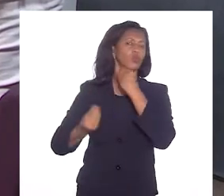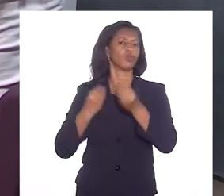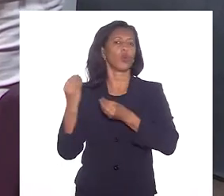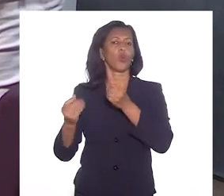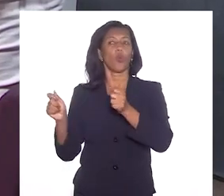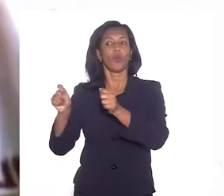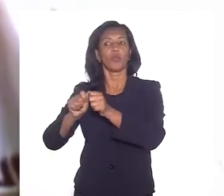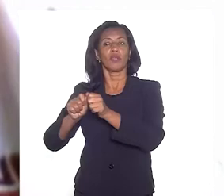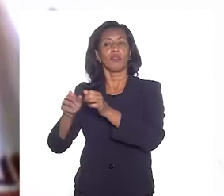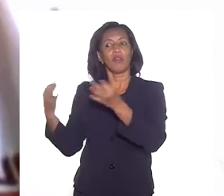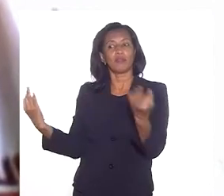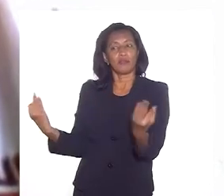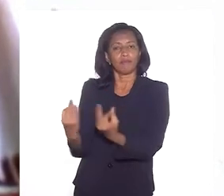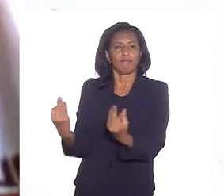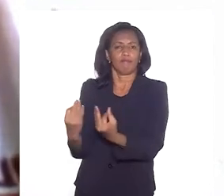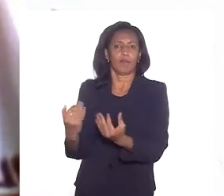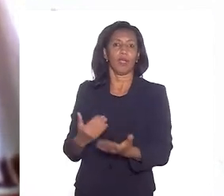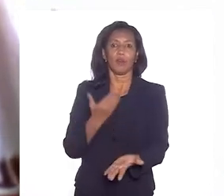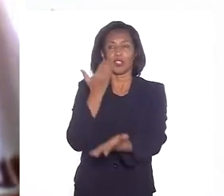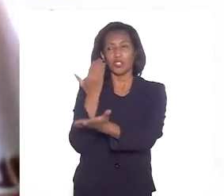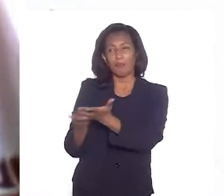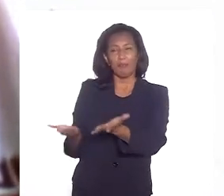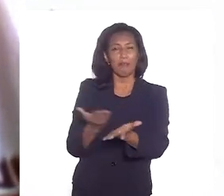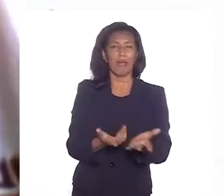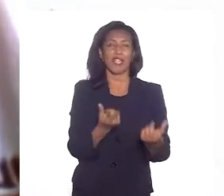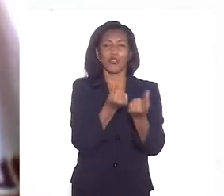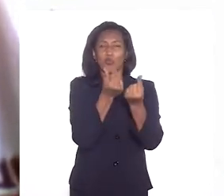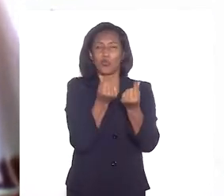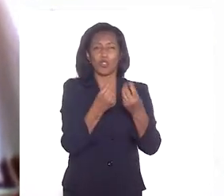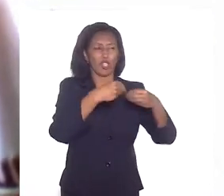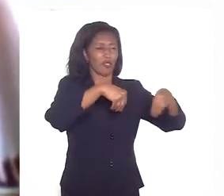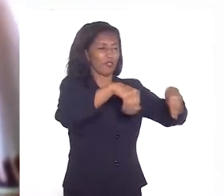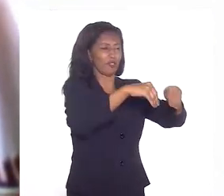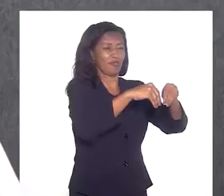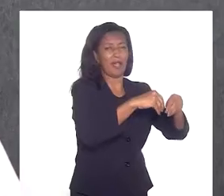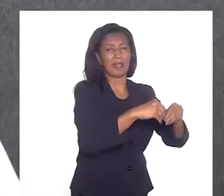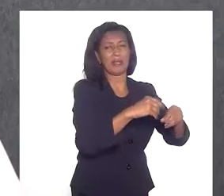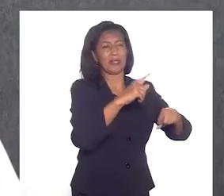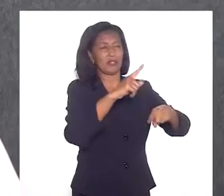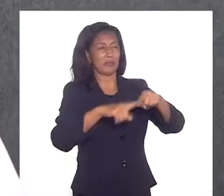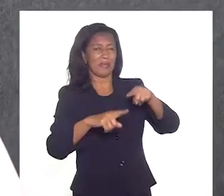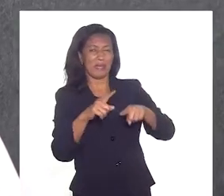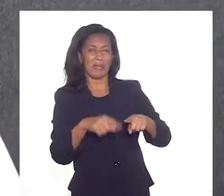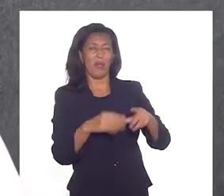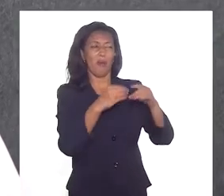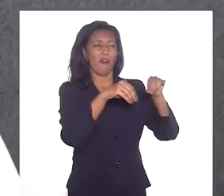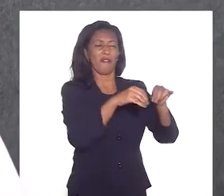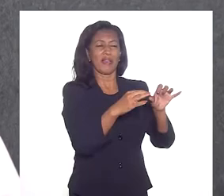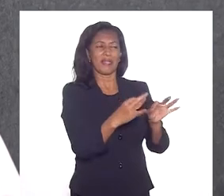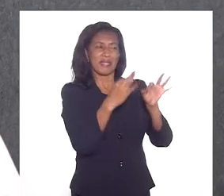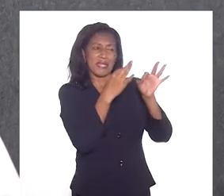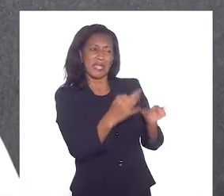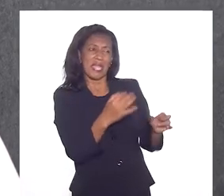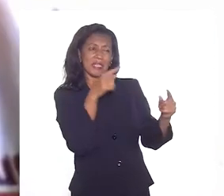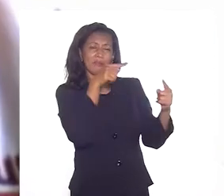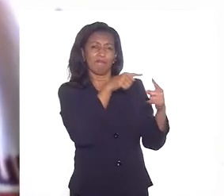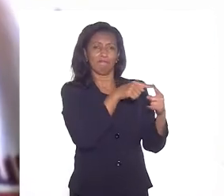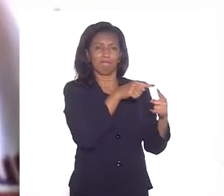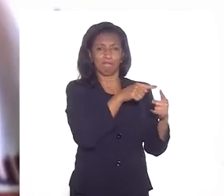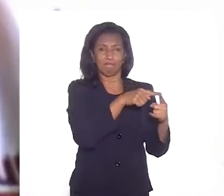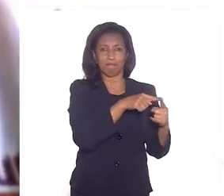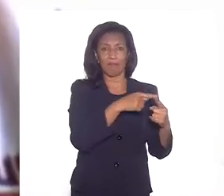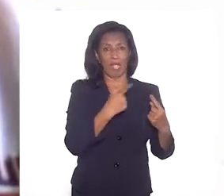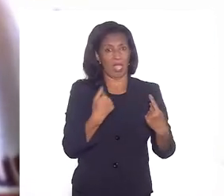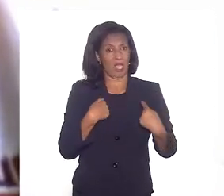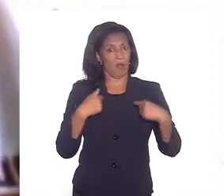prática como funciona. Gastei muito dinheiro com farinha de trigo, né, até acertar qual seria a farinha de trigo ideal.